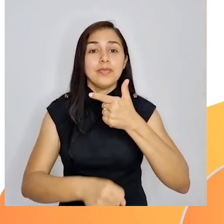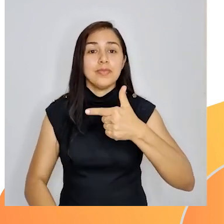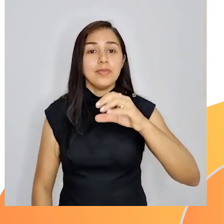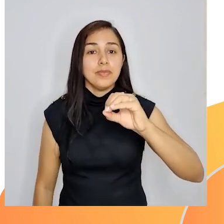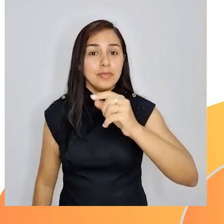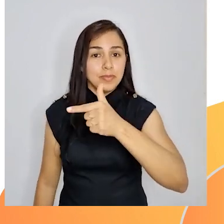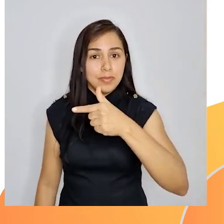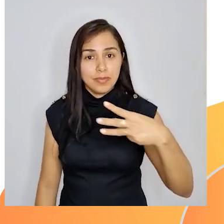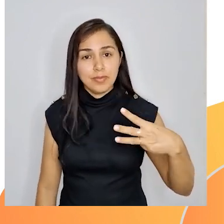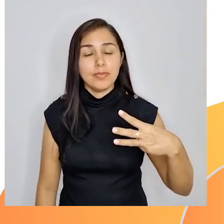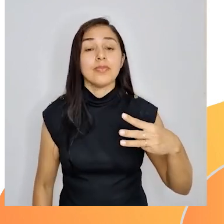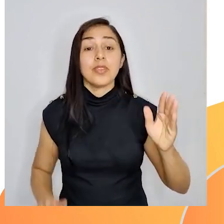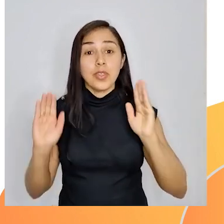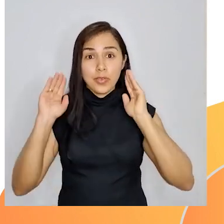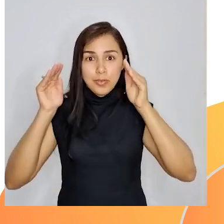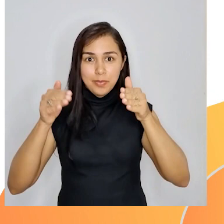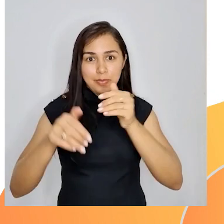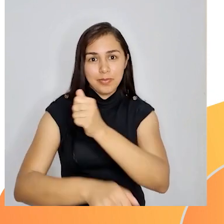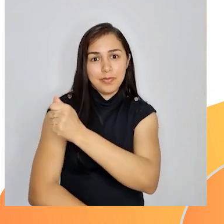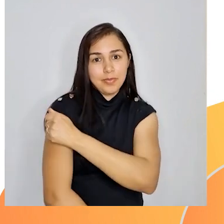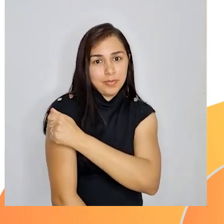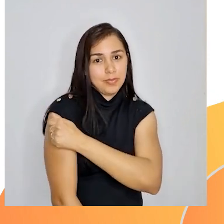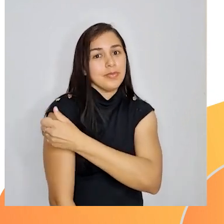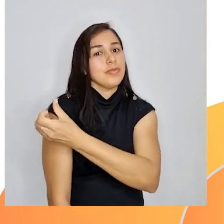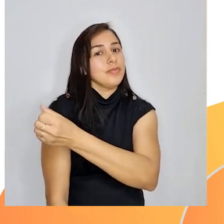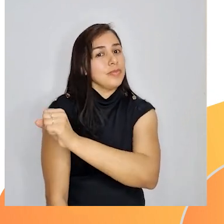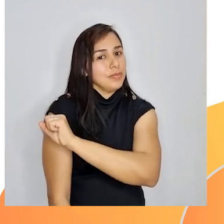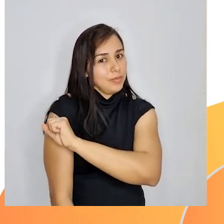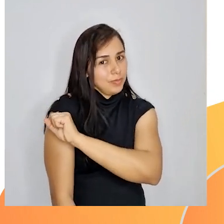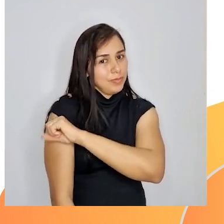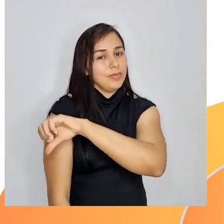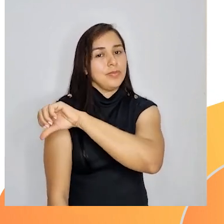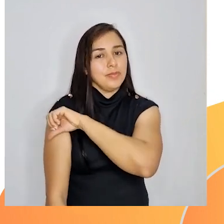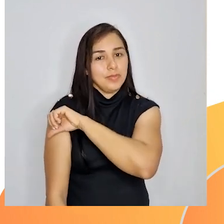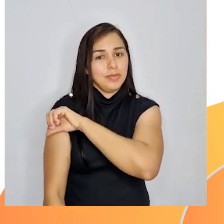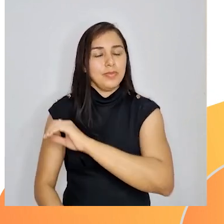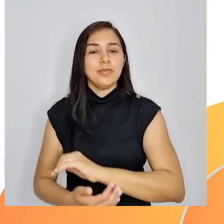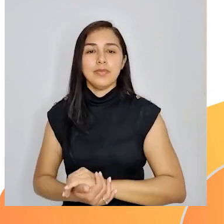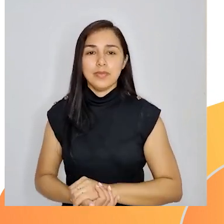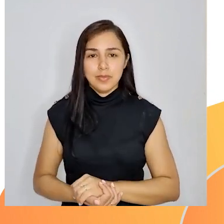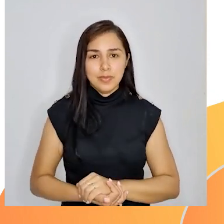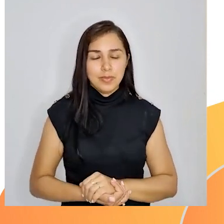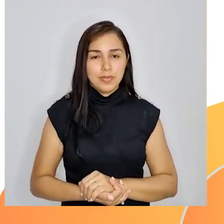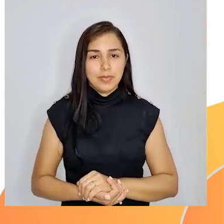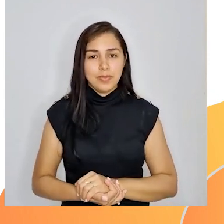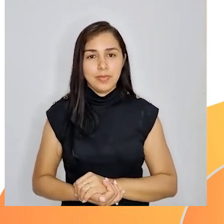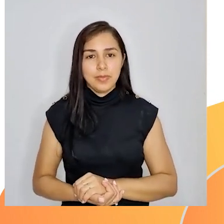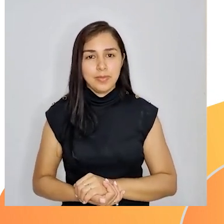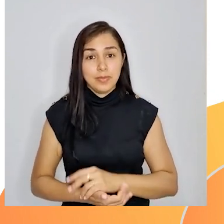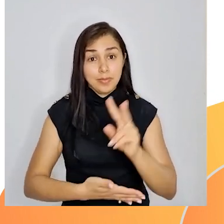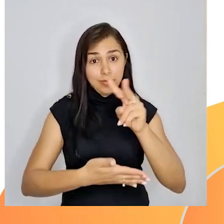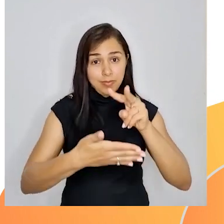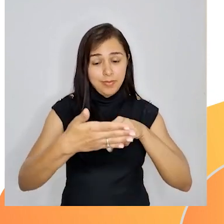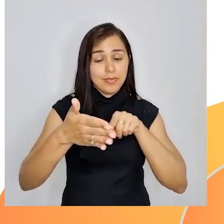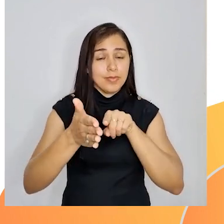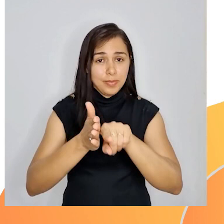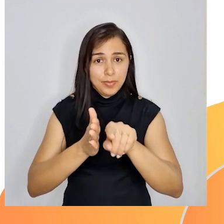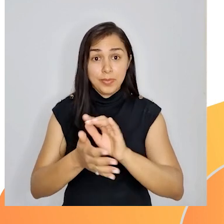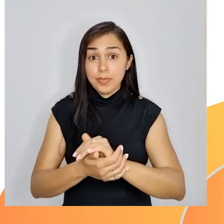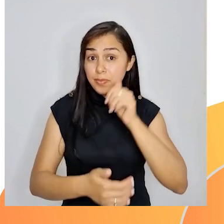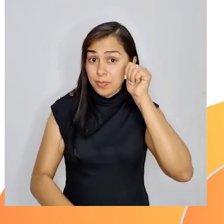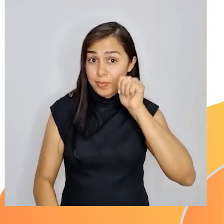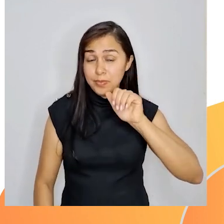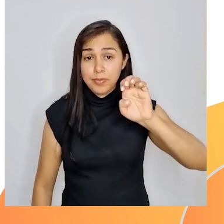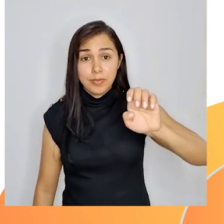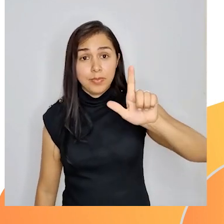essa aqui são para os alunos que fazem oitavo e nono ano certinho olha só a questão Elisa cortou